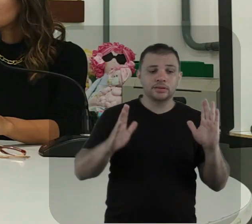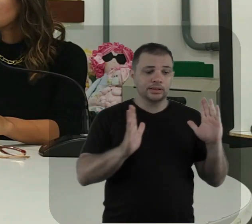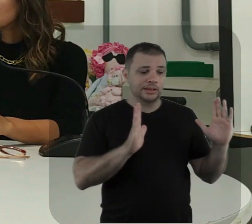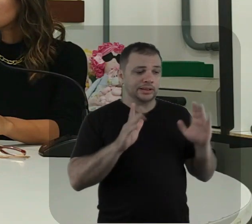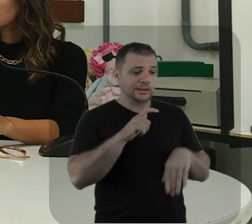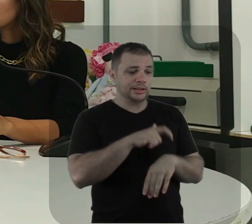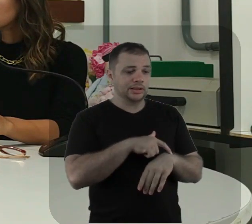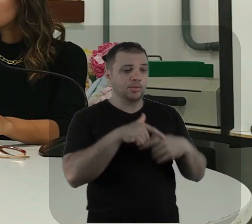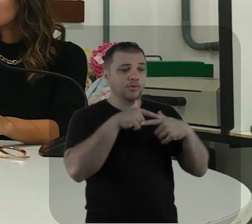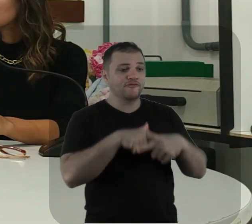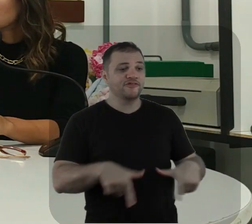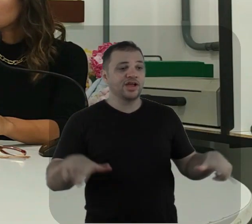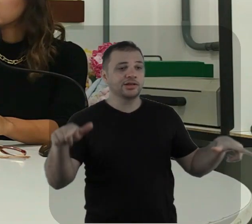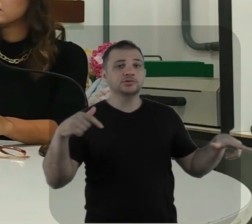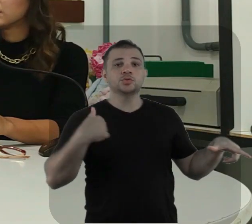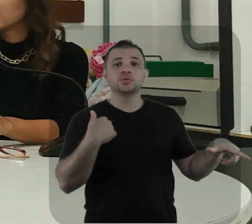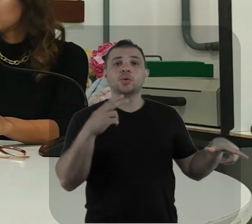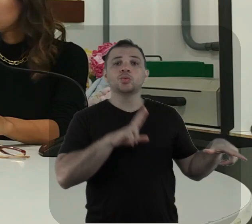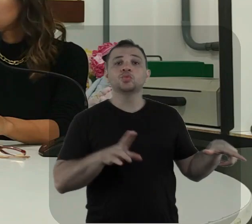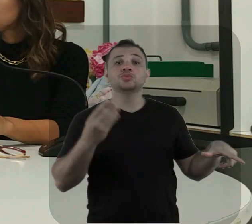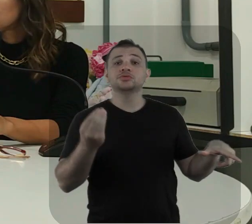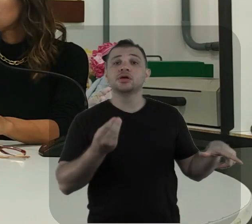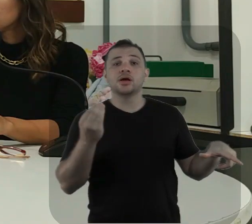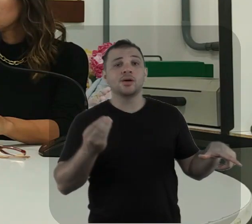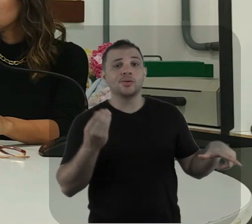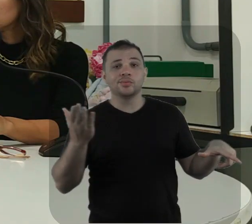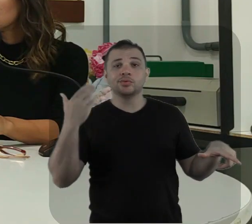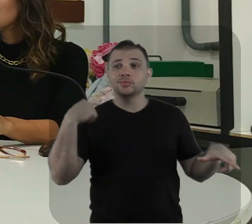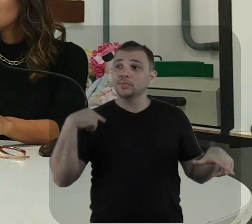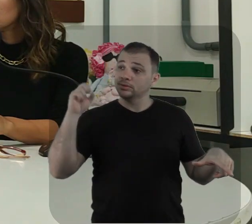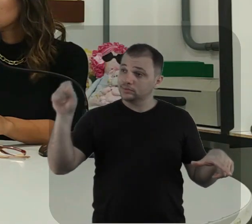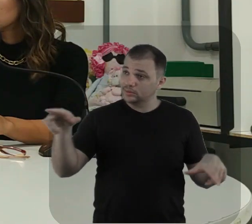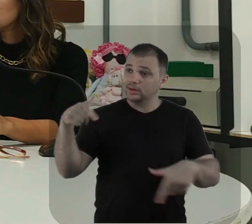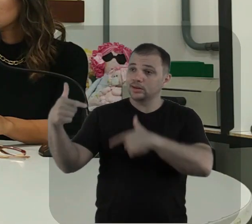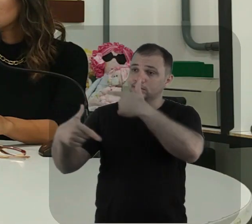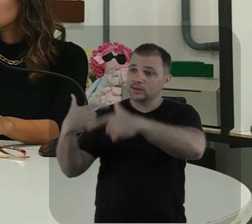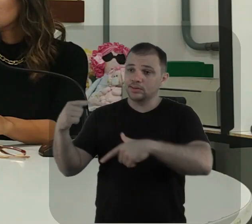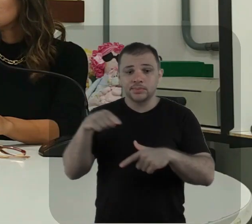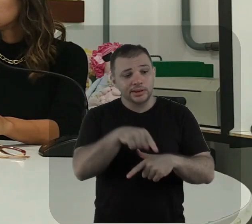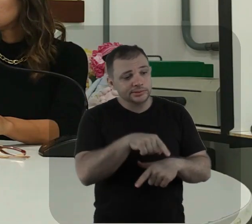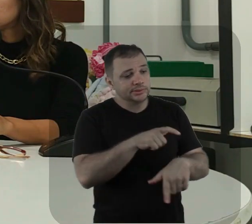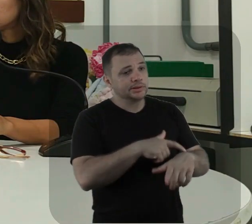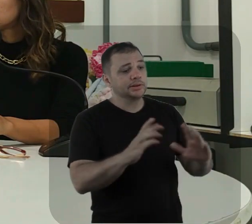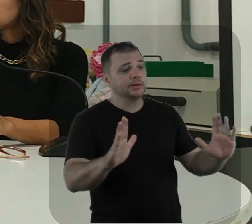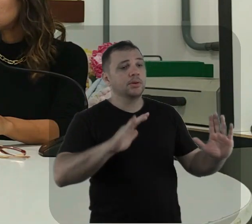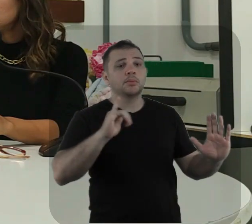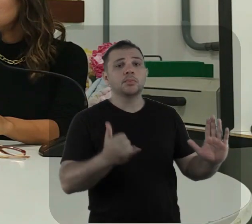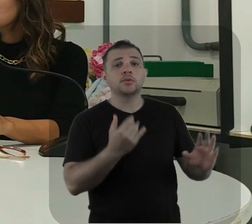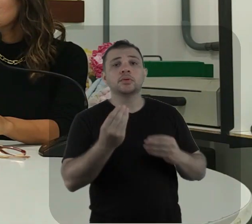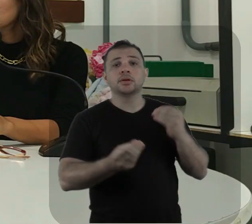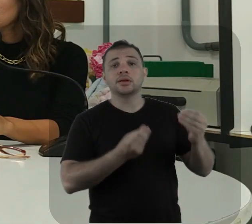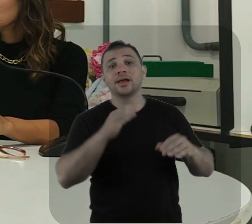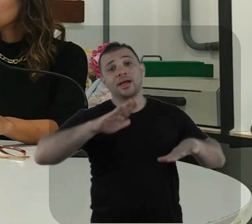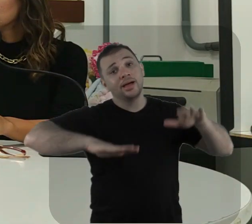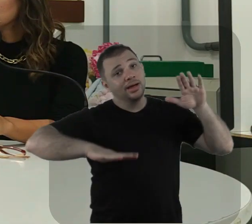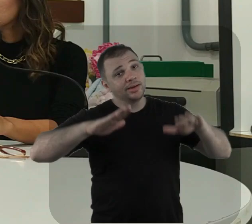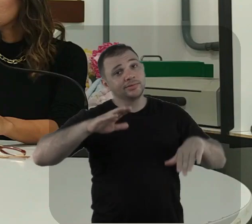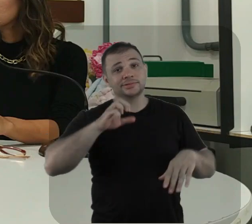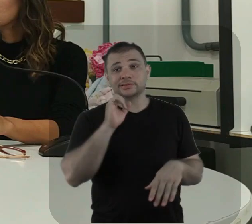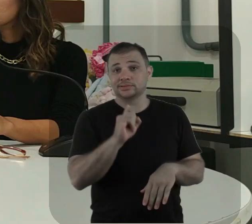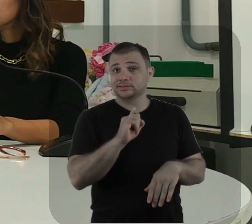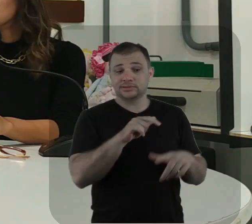desvincula daquilo, se ela não tem como preencher, né, aquele tempo que antes era destinado ao trabalho, muito provavelmente, né,